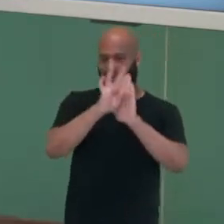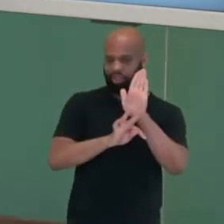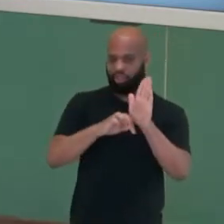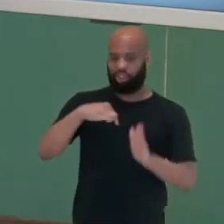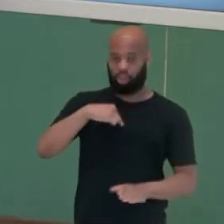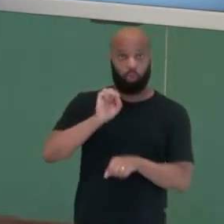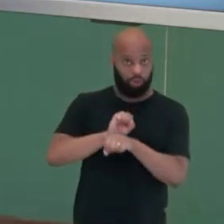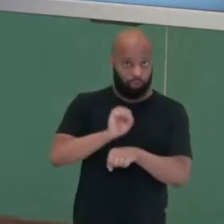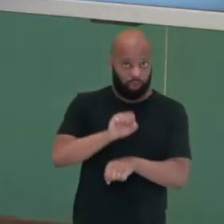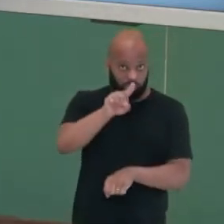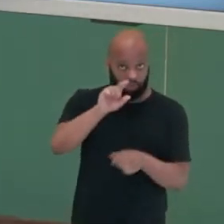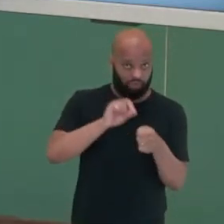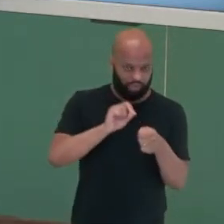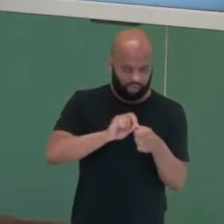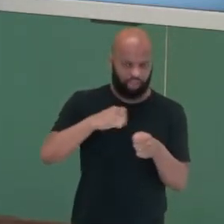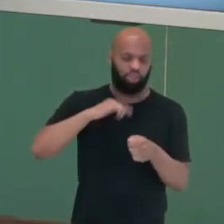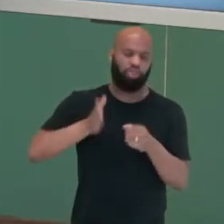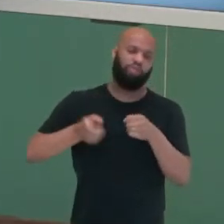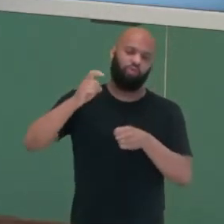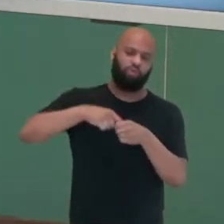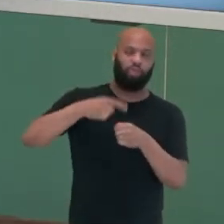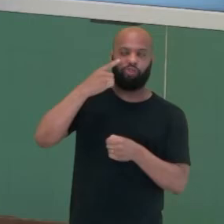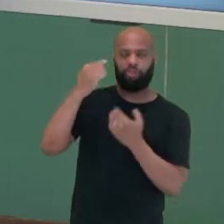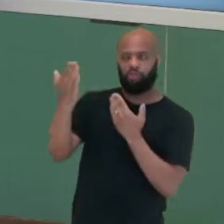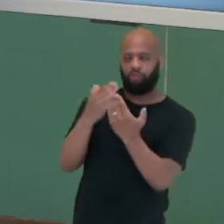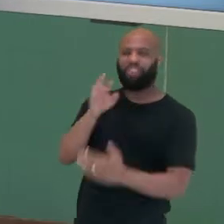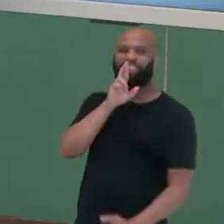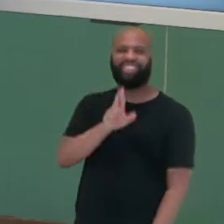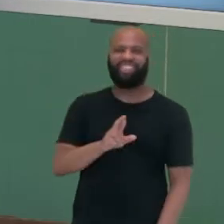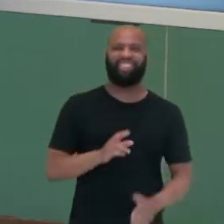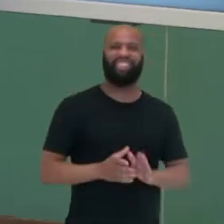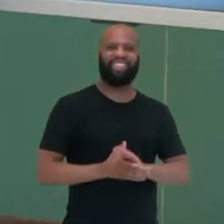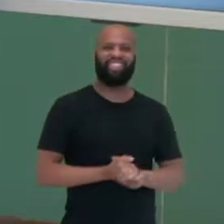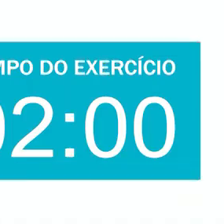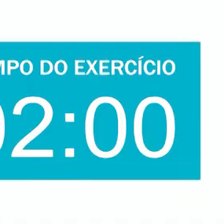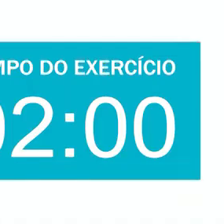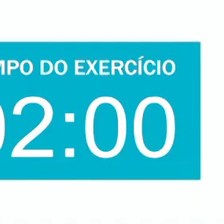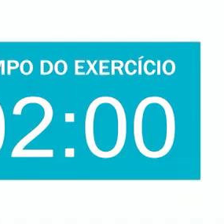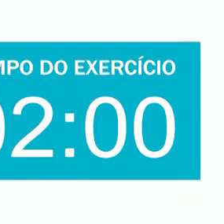Eu fico aqui esperando, você fica aí, eu já volto, hein? Vai lá, vai!